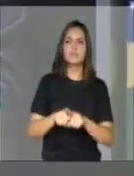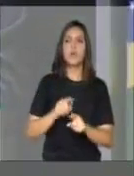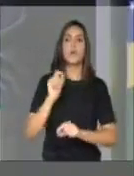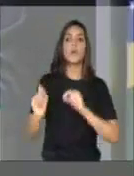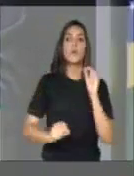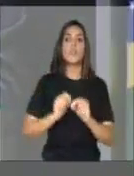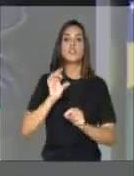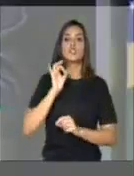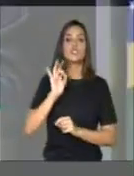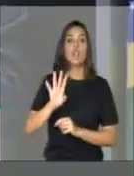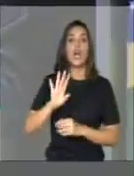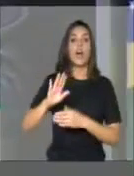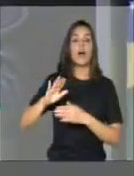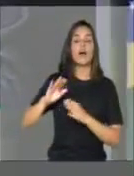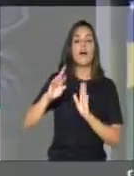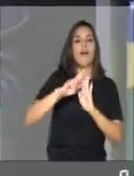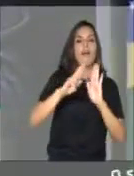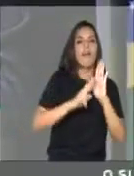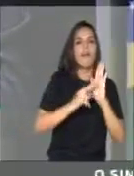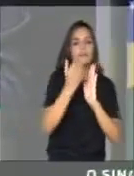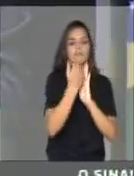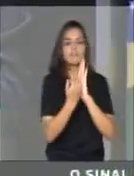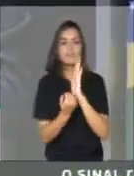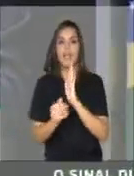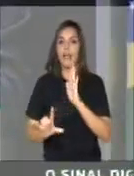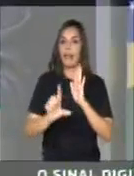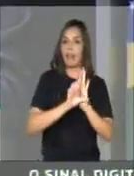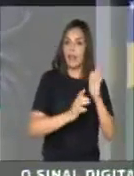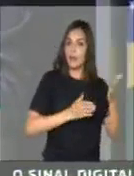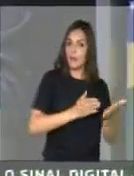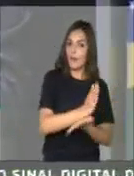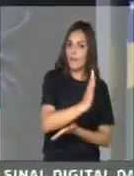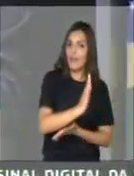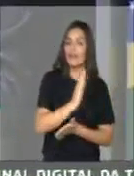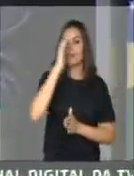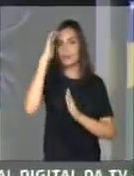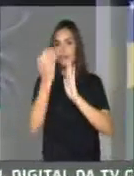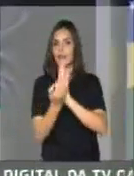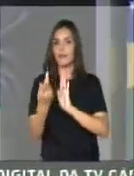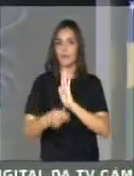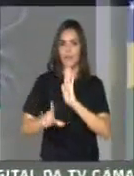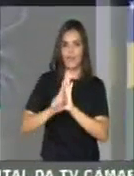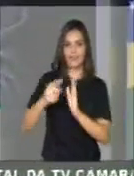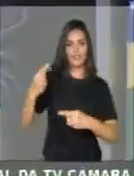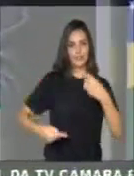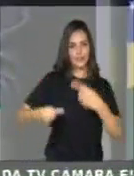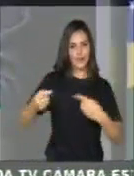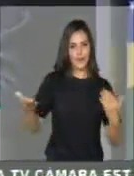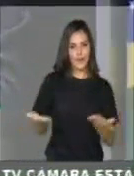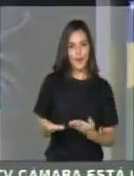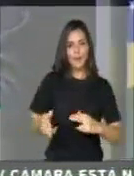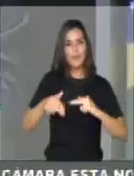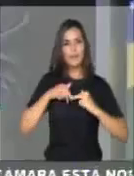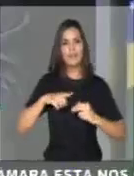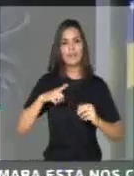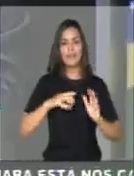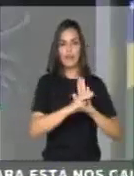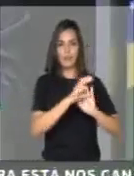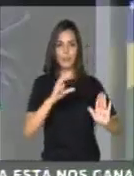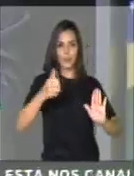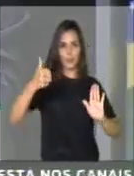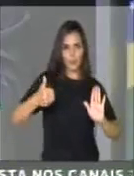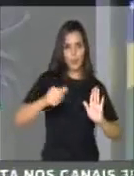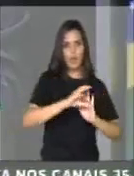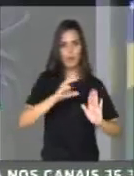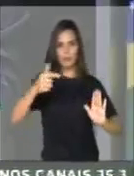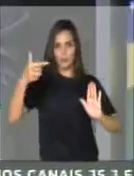mesmo ser reduzido tão somente aos seguintes passos, sob a vigência da lei aprovada nos moldes do PL em apreço, tendo em vista o dispor dos capítulos